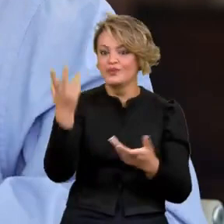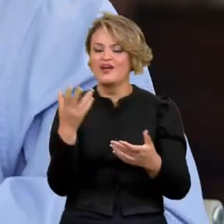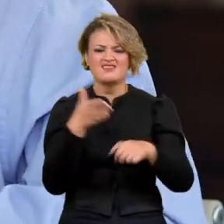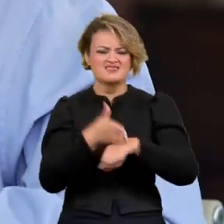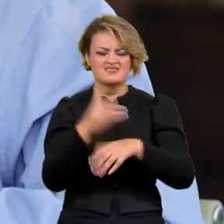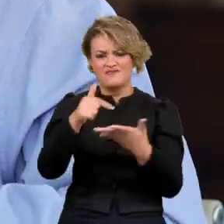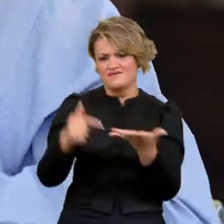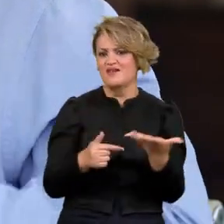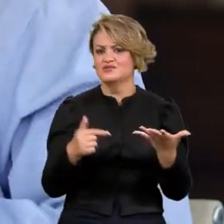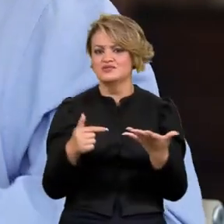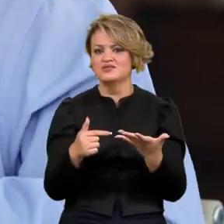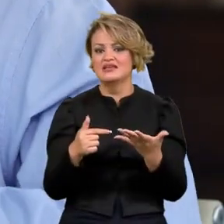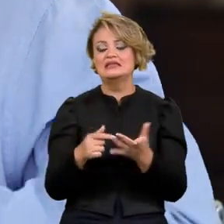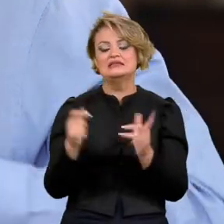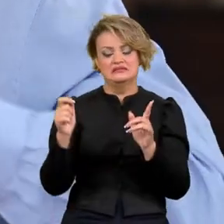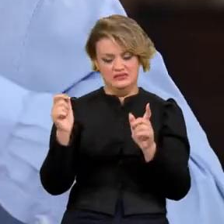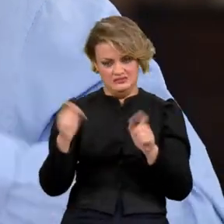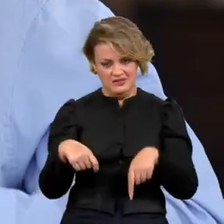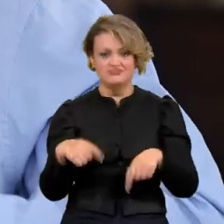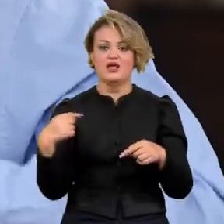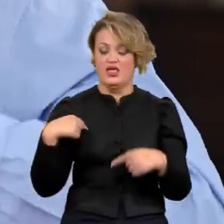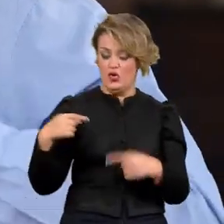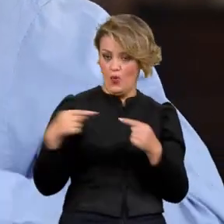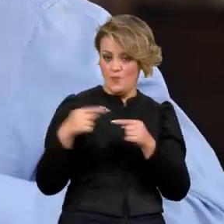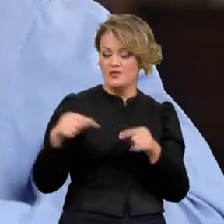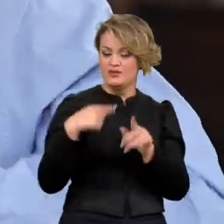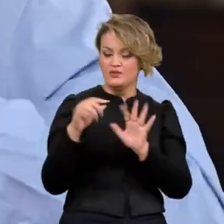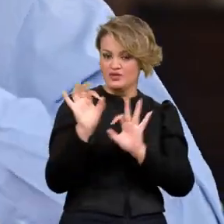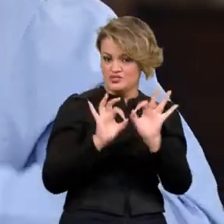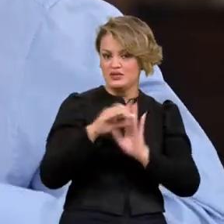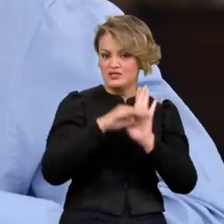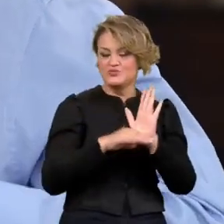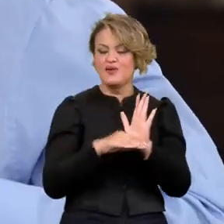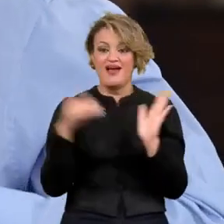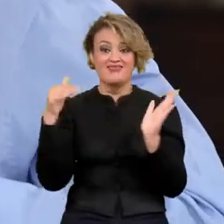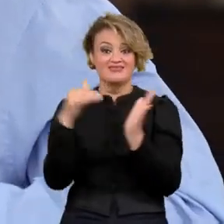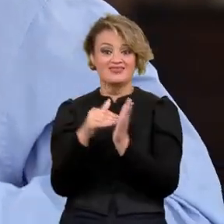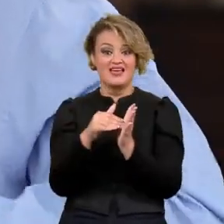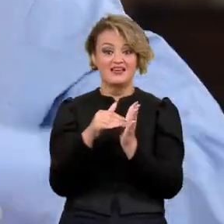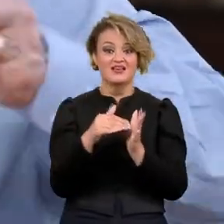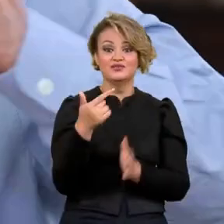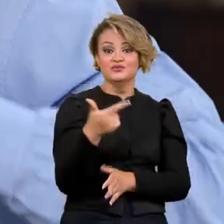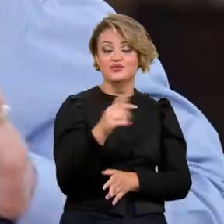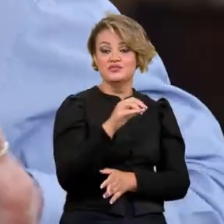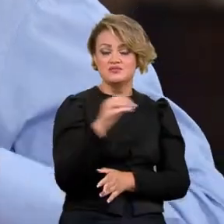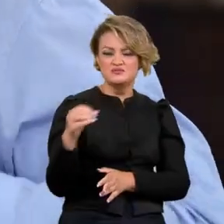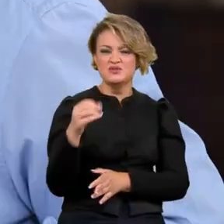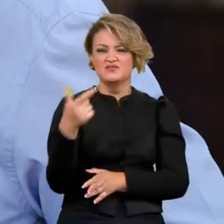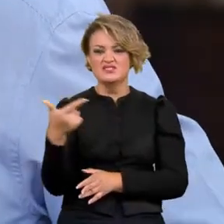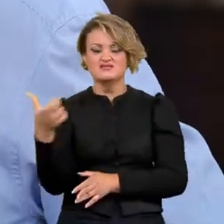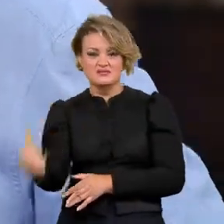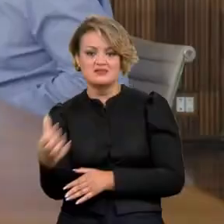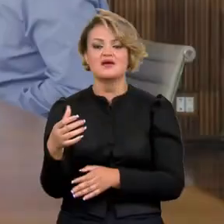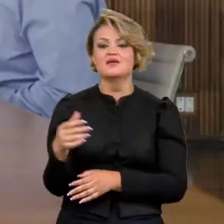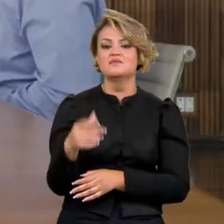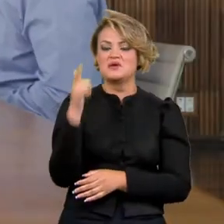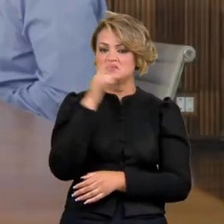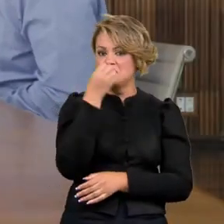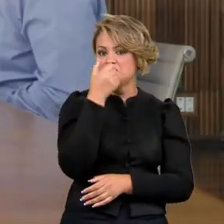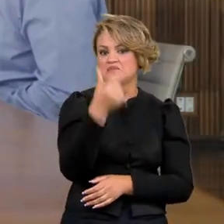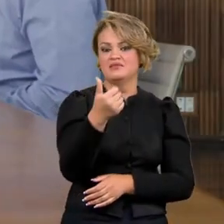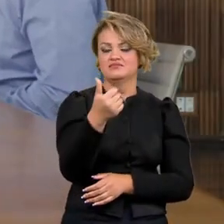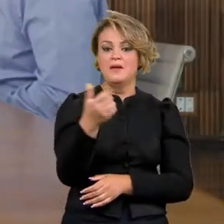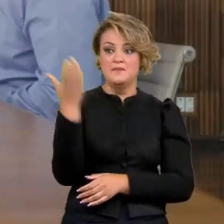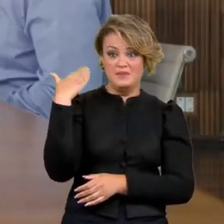pra recuperar o país até 2006 entregar esse país melhor do que eu já entreguei em 2010 de certa maneira